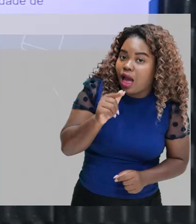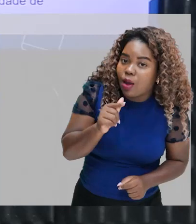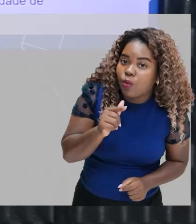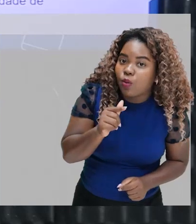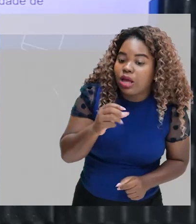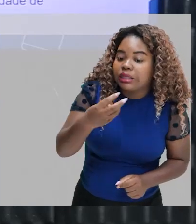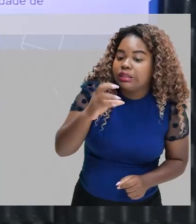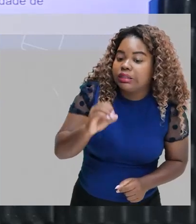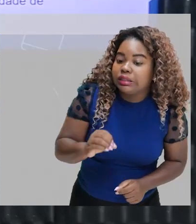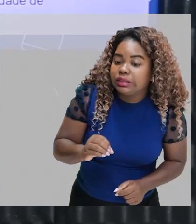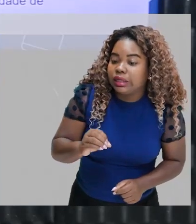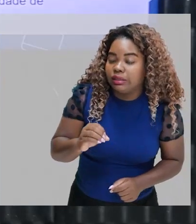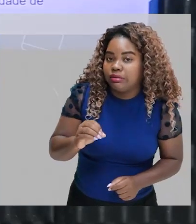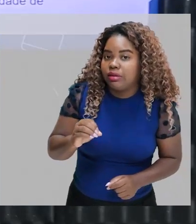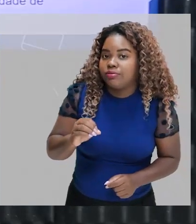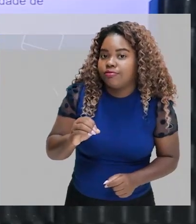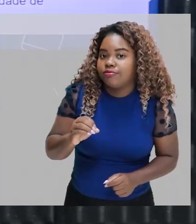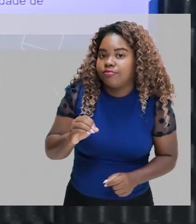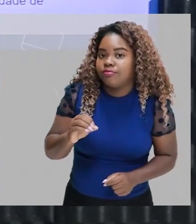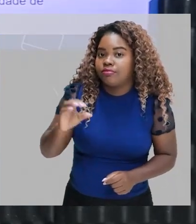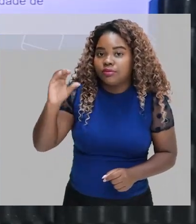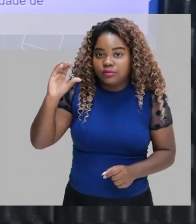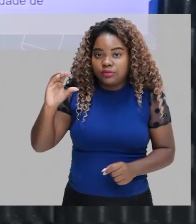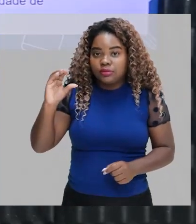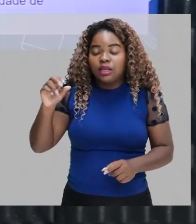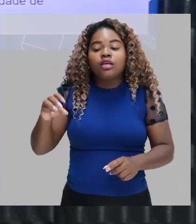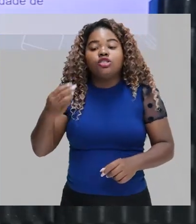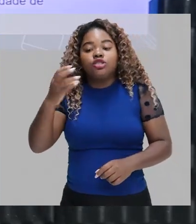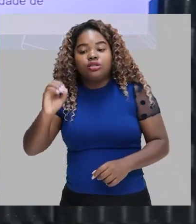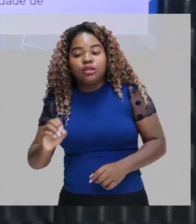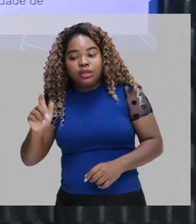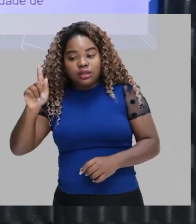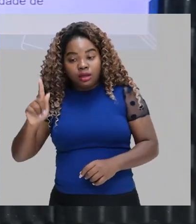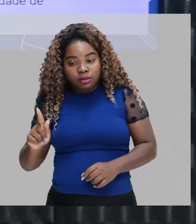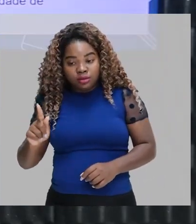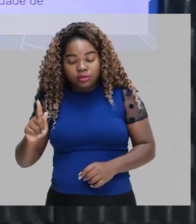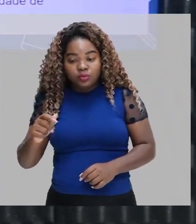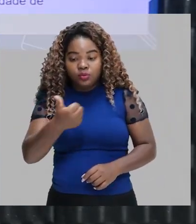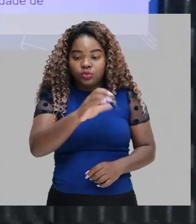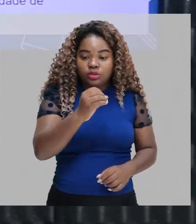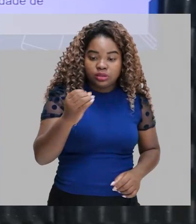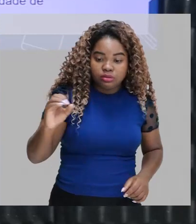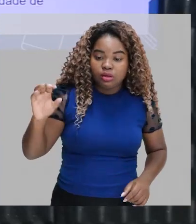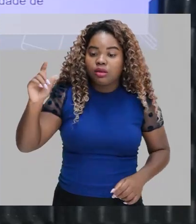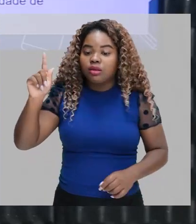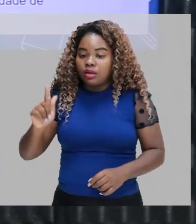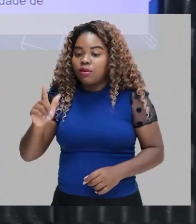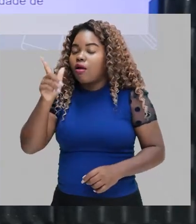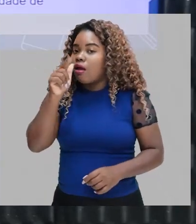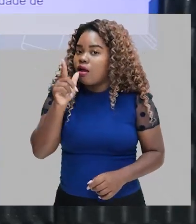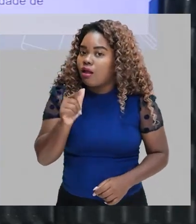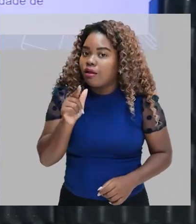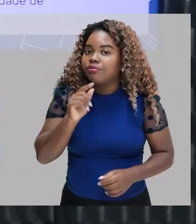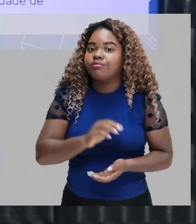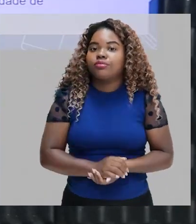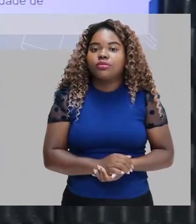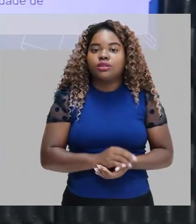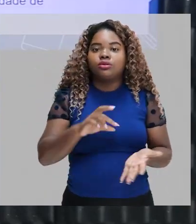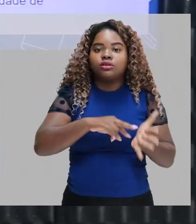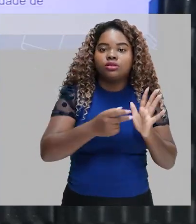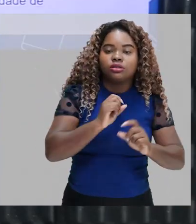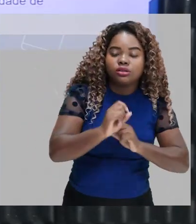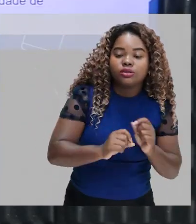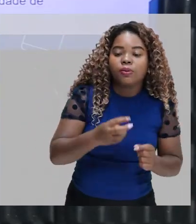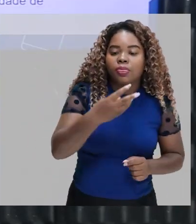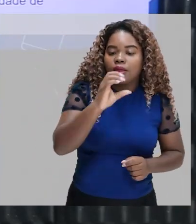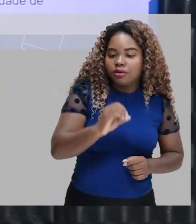a 30 graus Celsius de 30 gramas por 100 gramas de água. Então, isso quer dizer que a 30